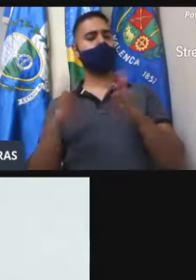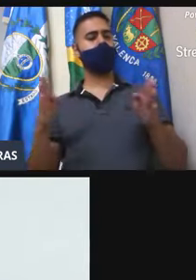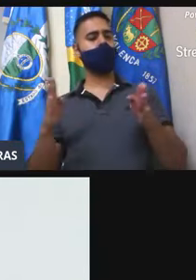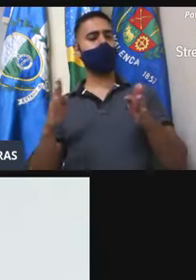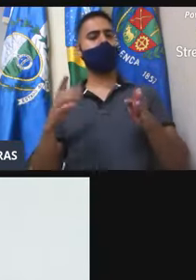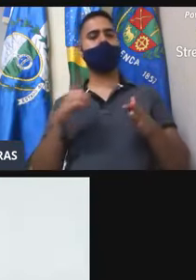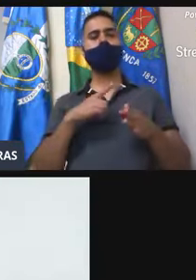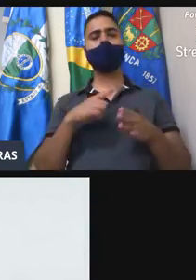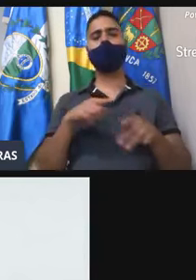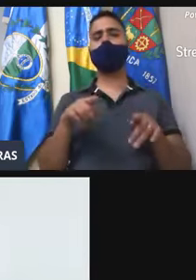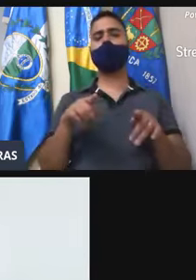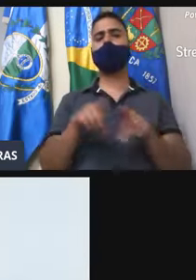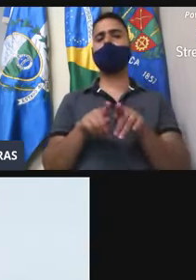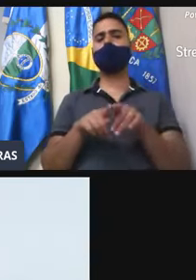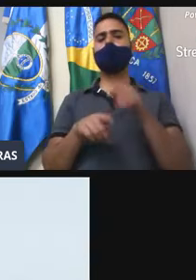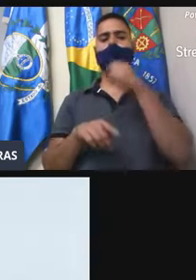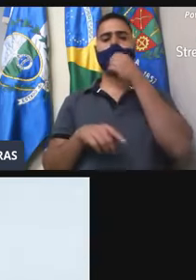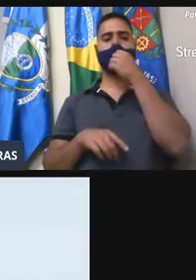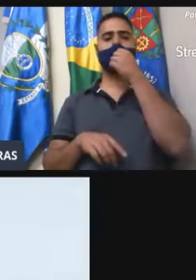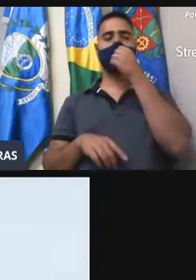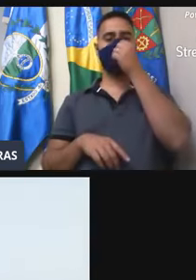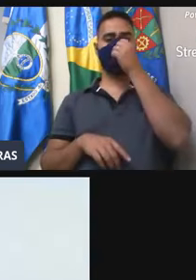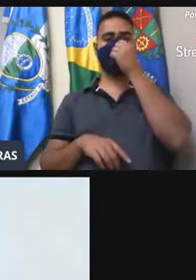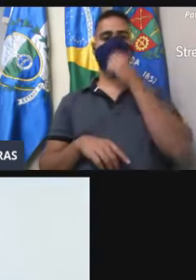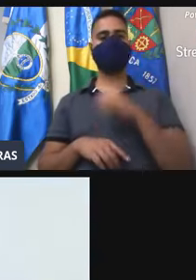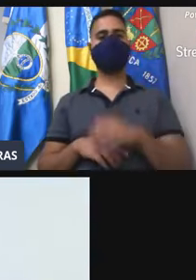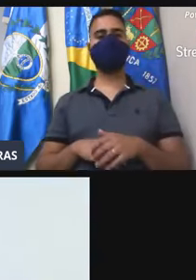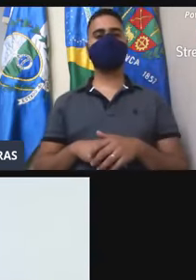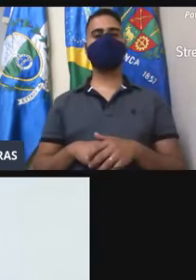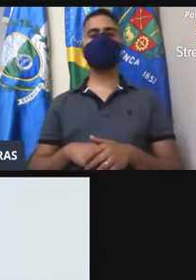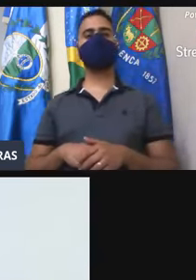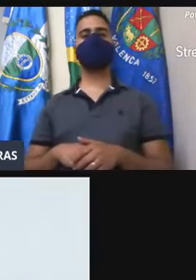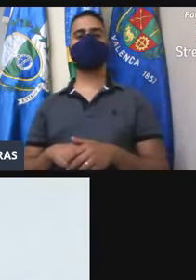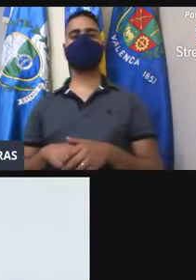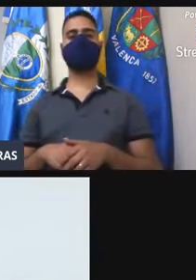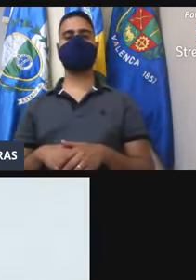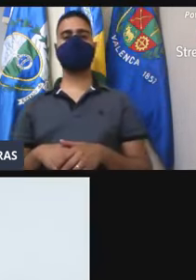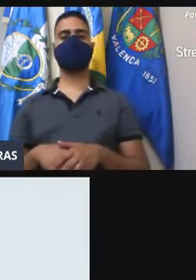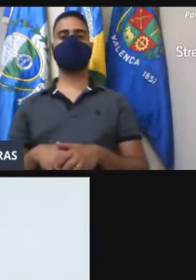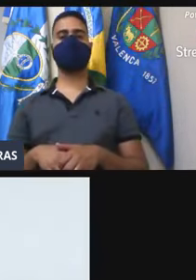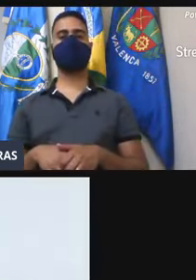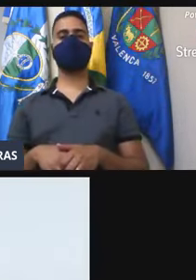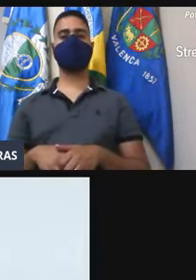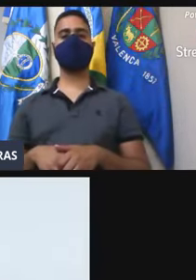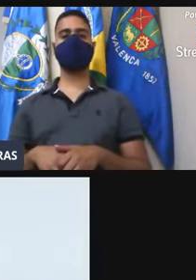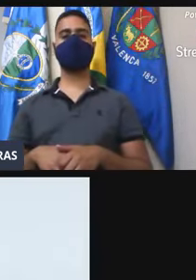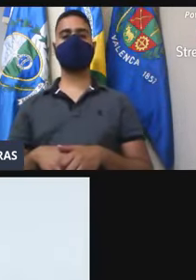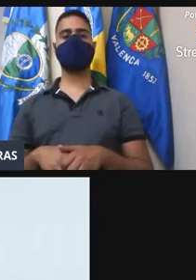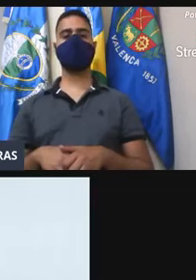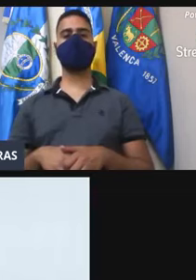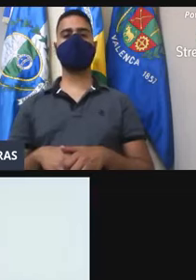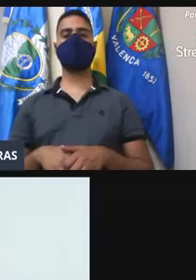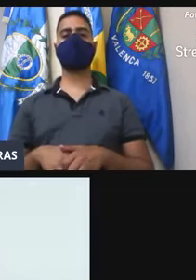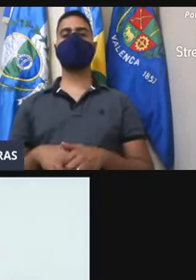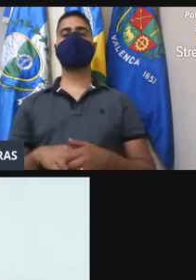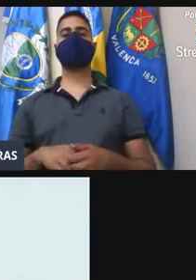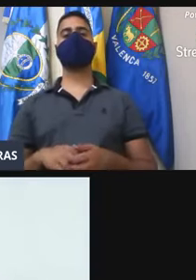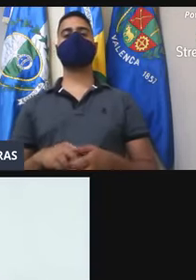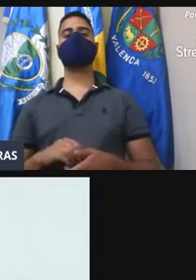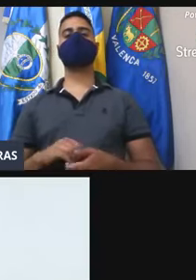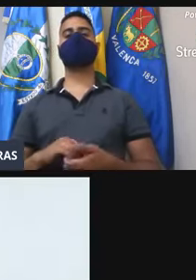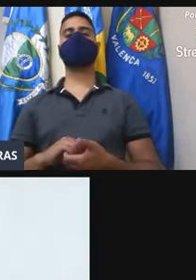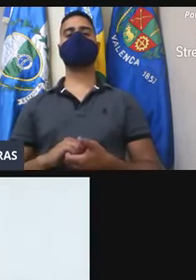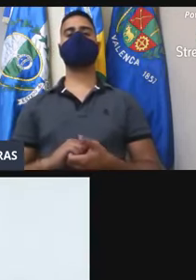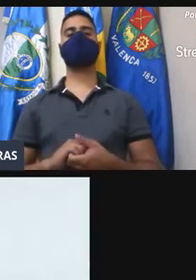foram fechados. Está tendo aqui uma pré-eleição, como não sei como, né, inclusive já